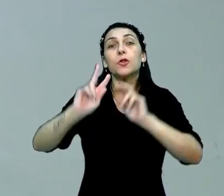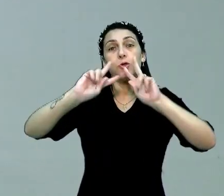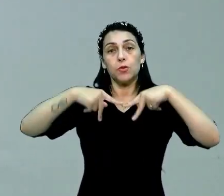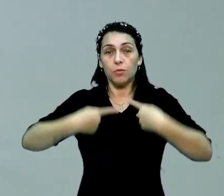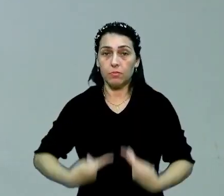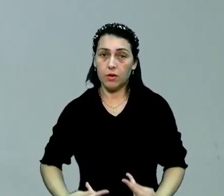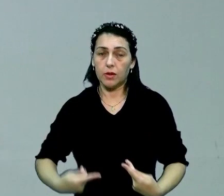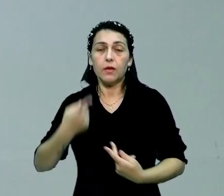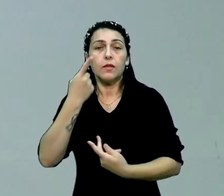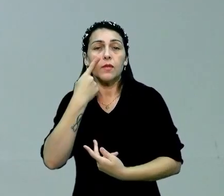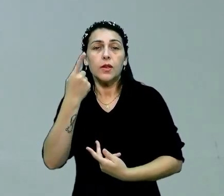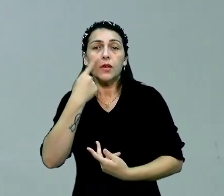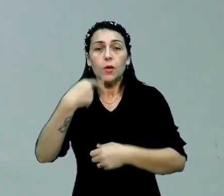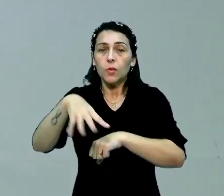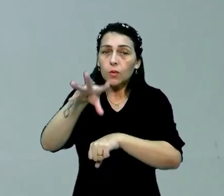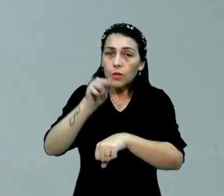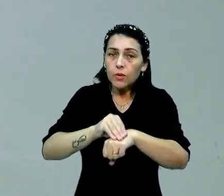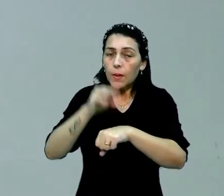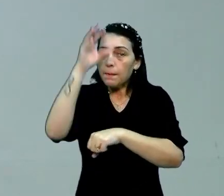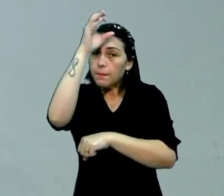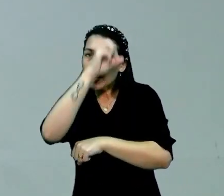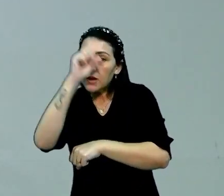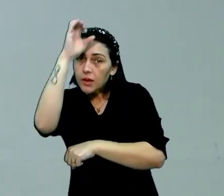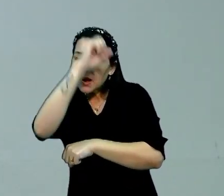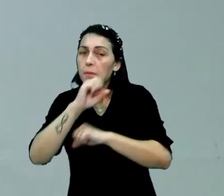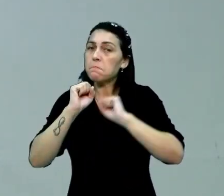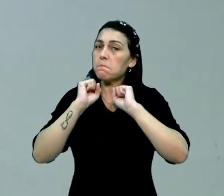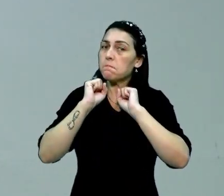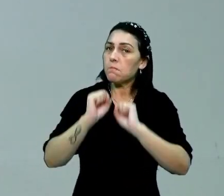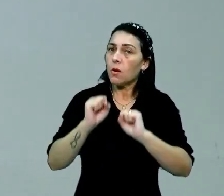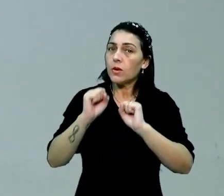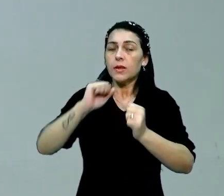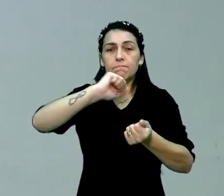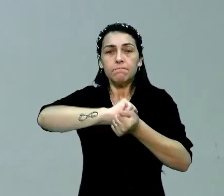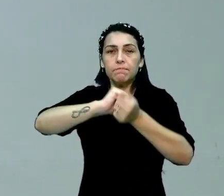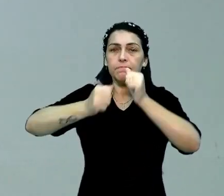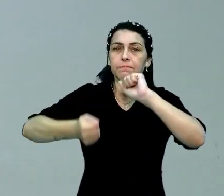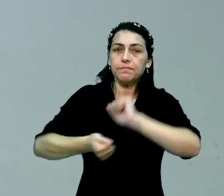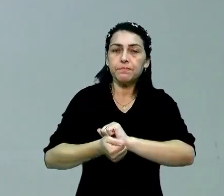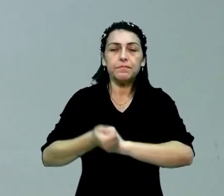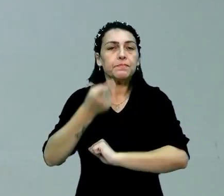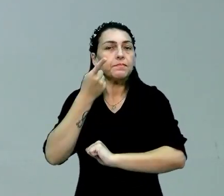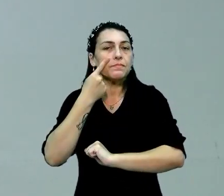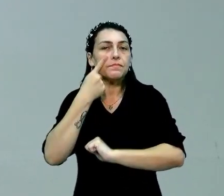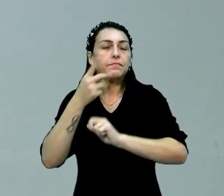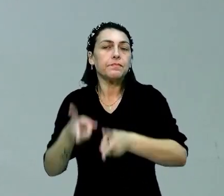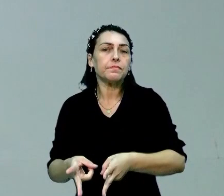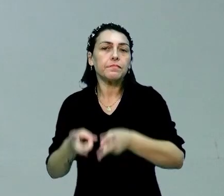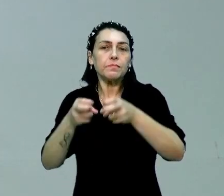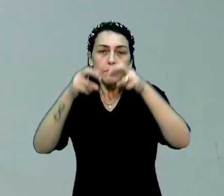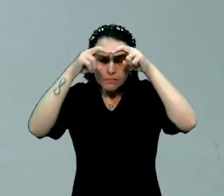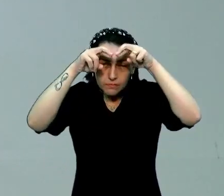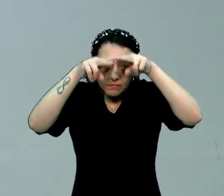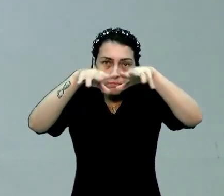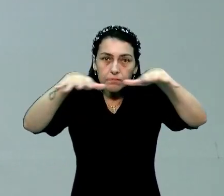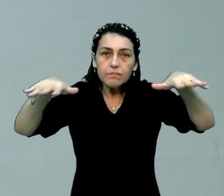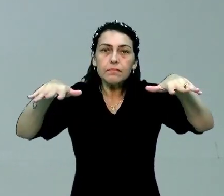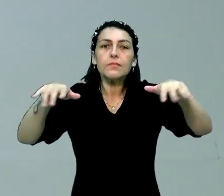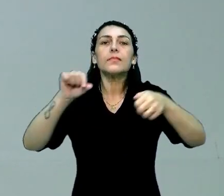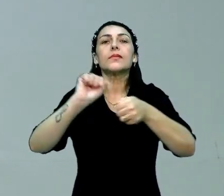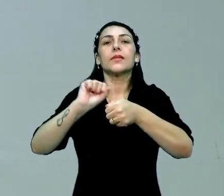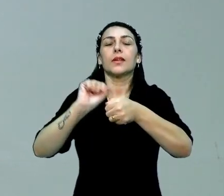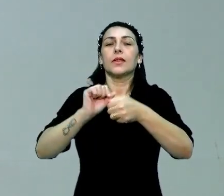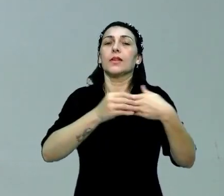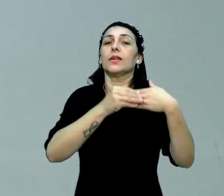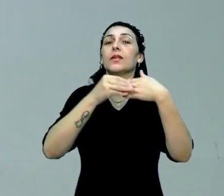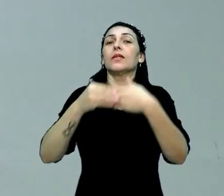Então vejam que todo conhecimento, todo aprendizado, ele pode ser associado. E vejam que esse renascer, ele vai nos